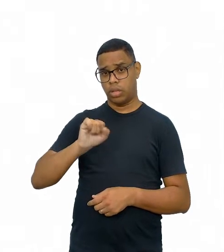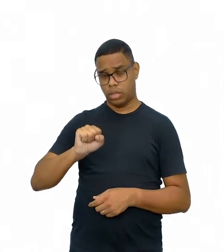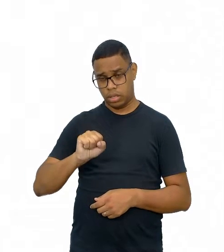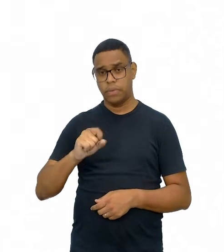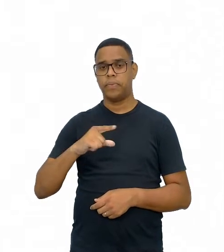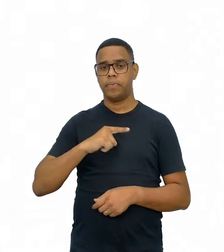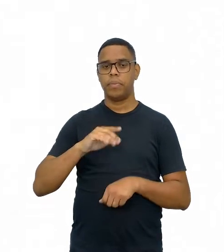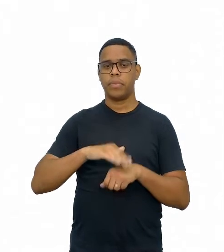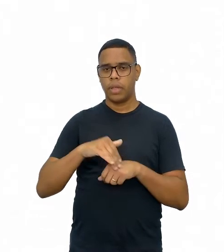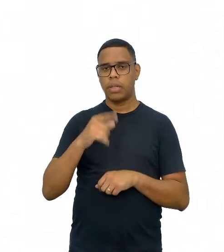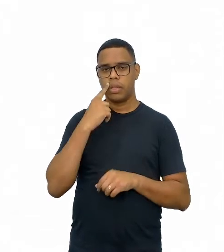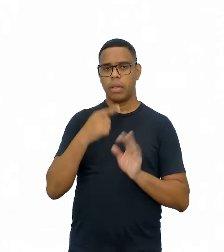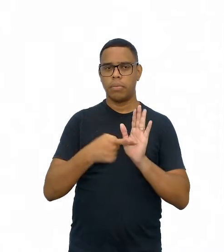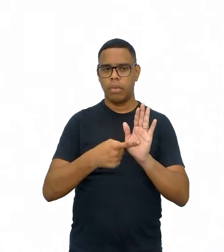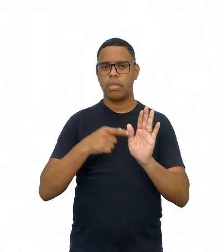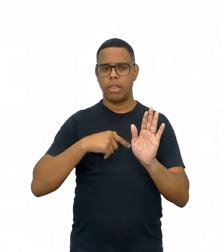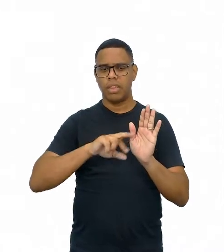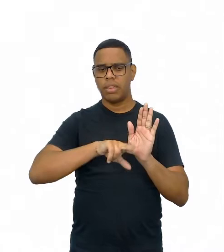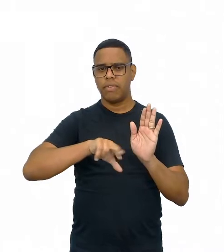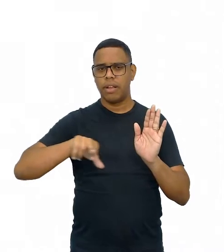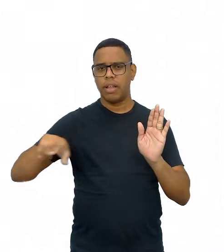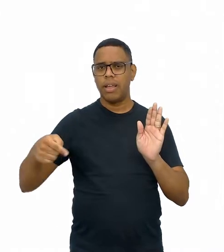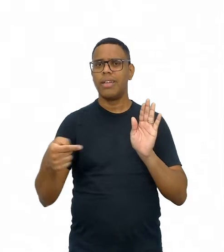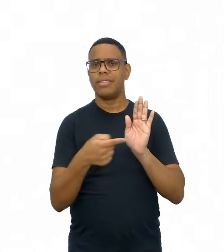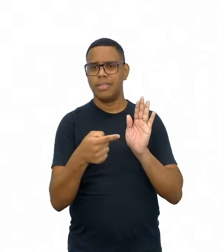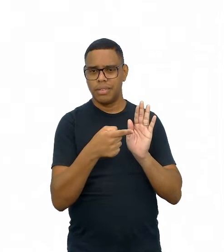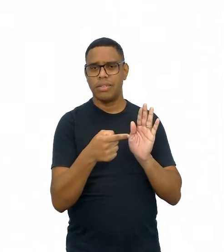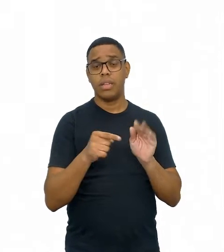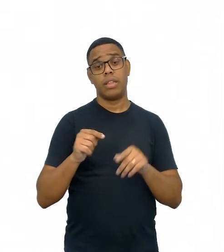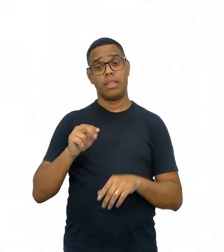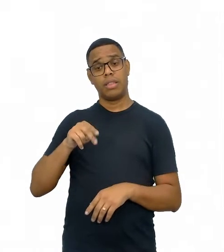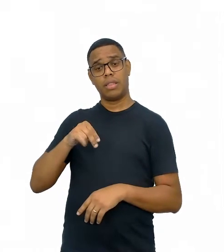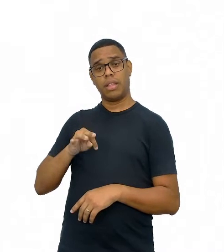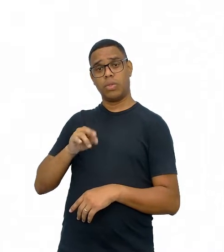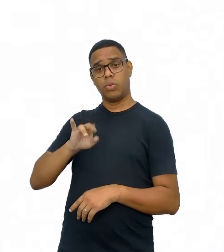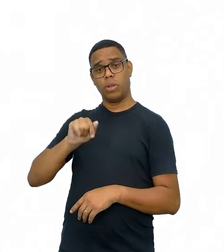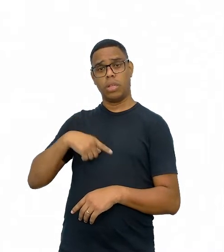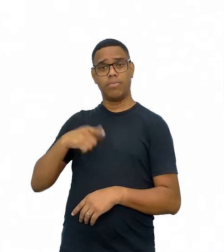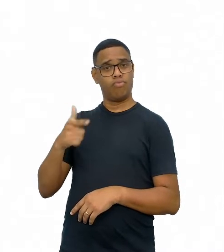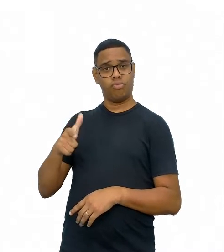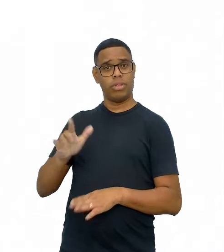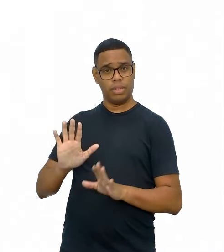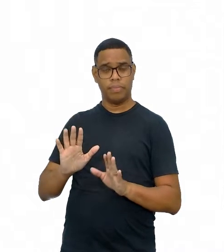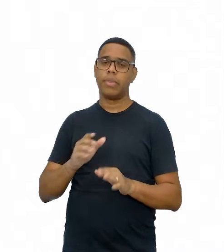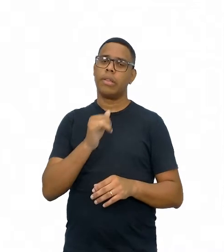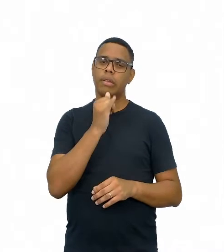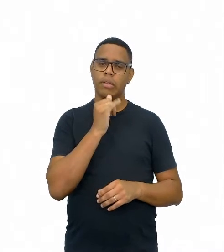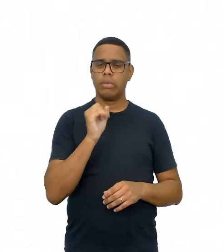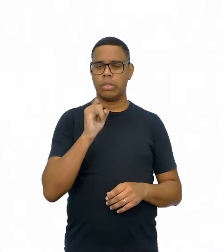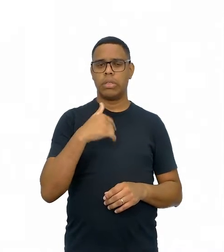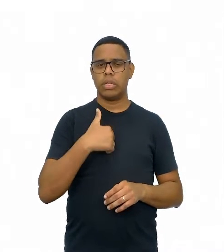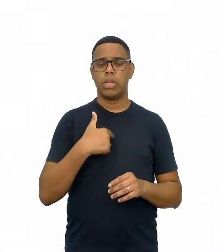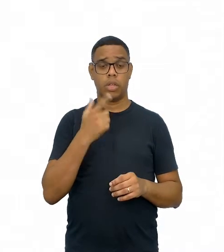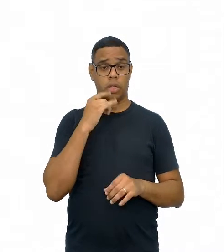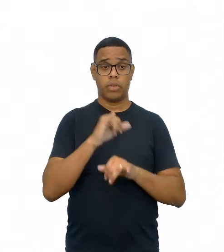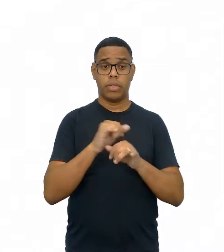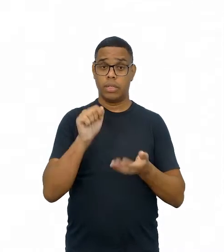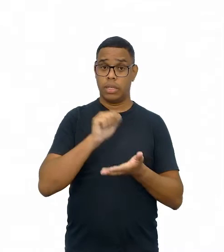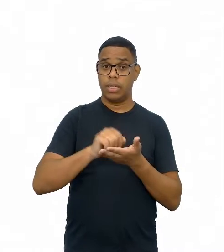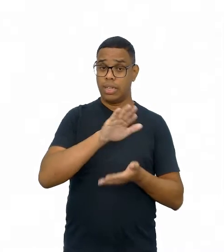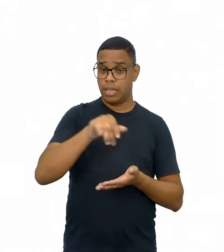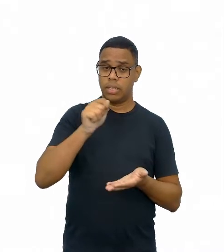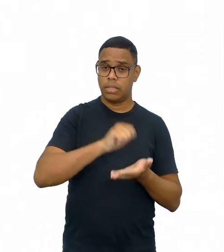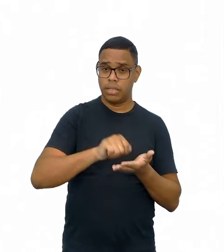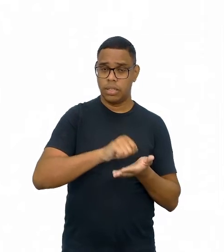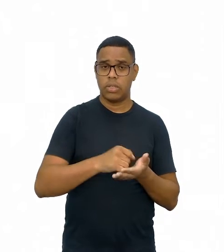possuem mais de uma representação, o que não ocorre com os naturais. Então, se eu proponho que a criança escreva, por